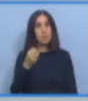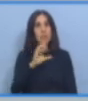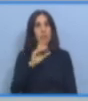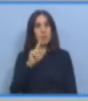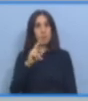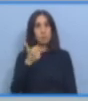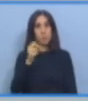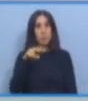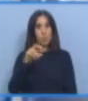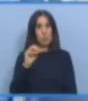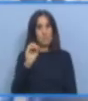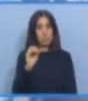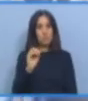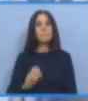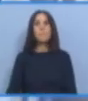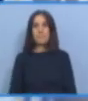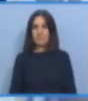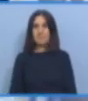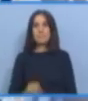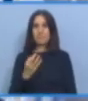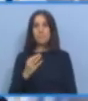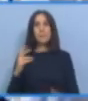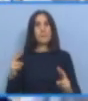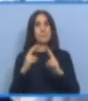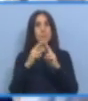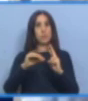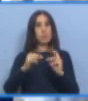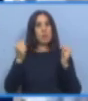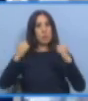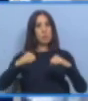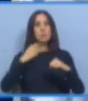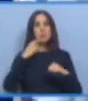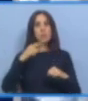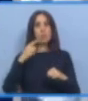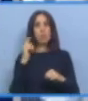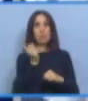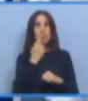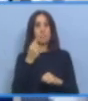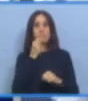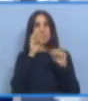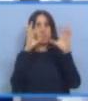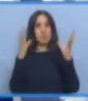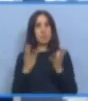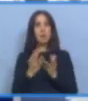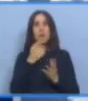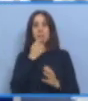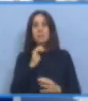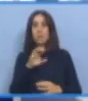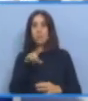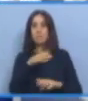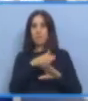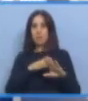dúvida. ser zero. O Acordo de Paris diz que nós, à escala planetária, deveremos, na segunda metade deste